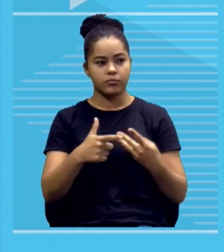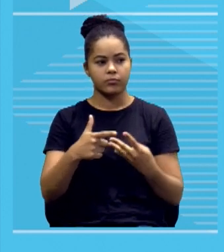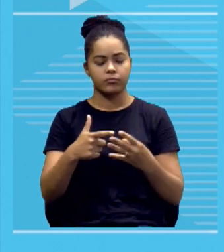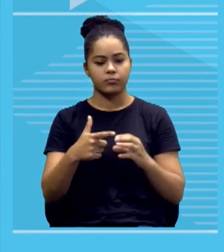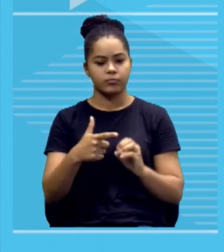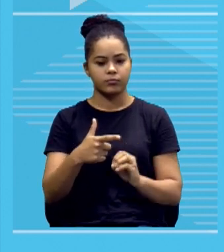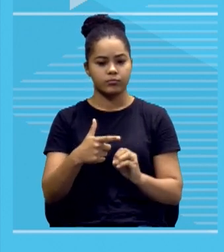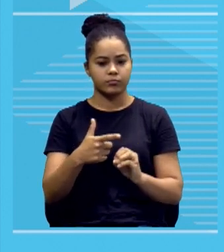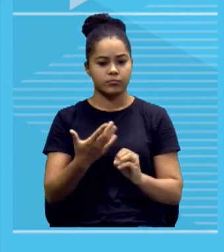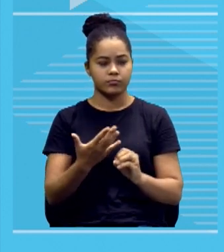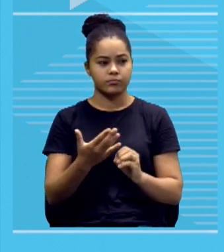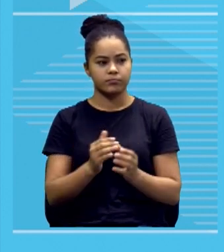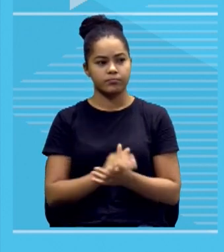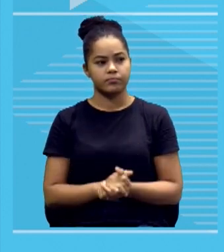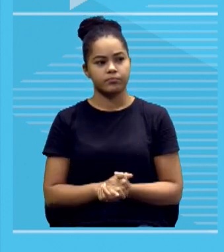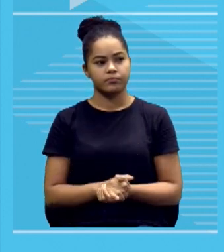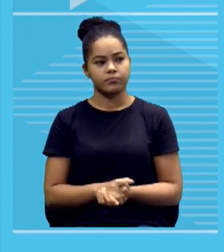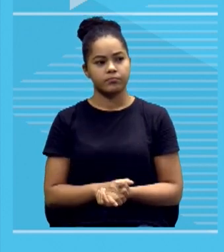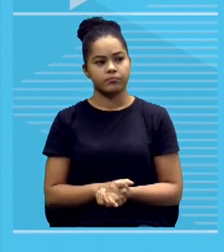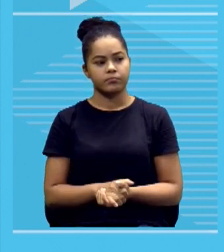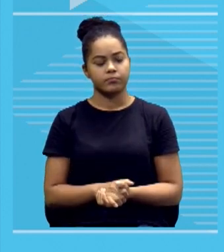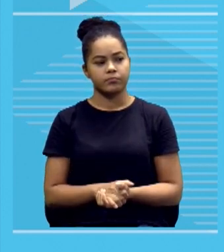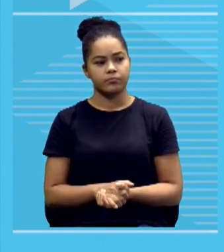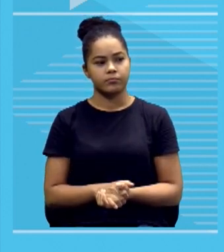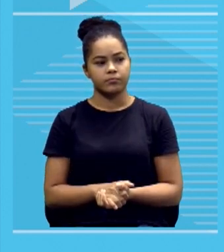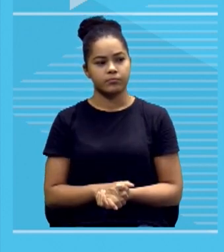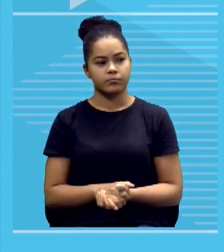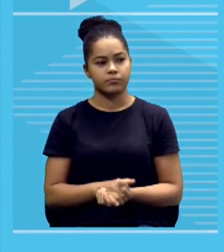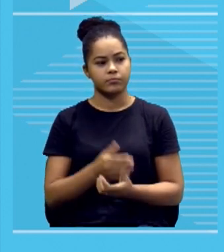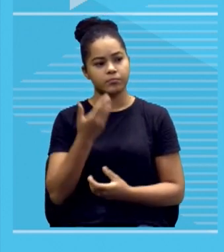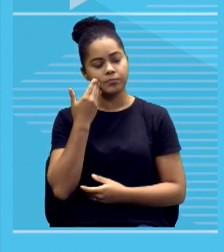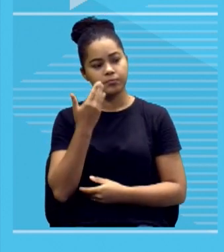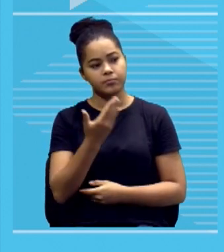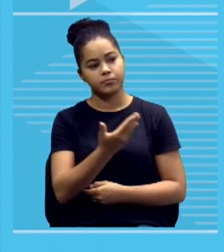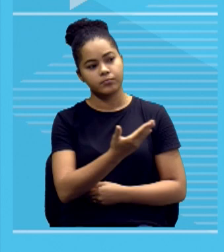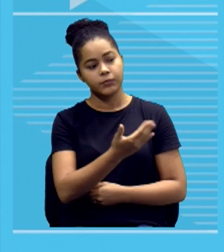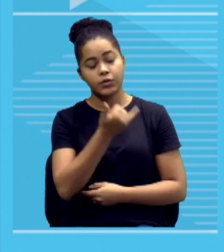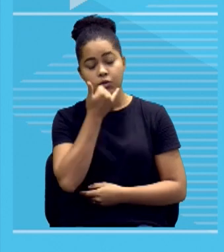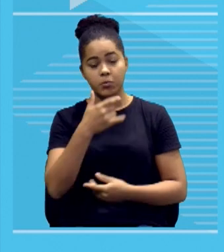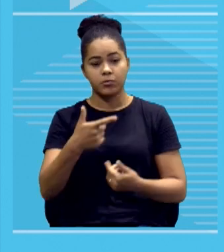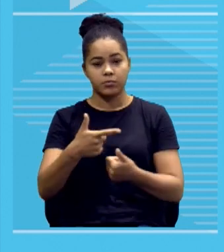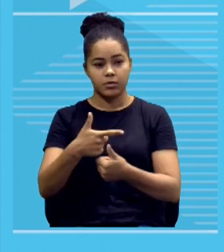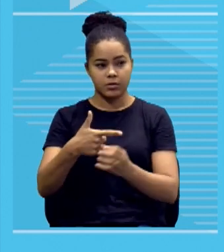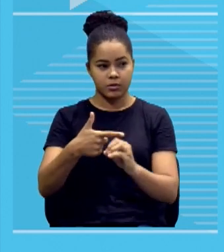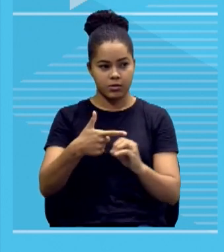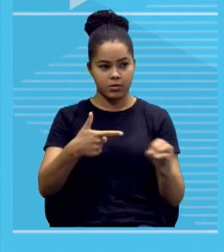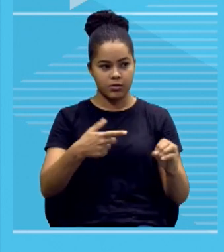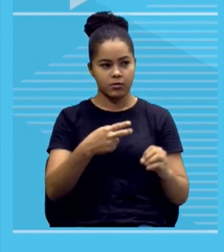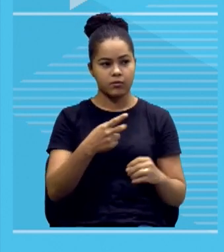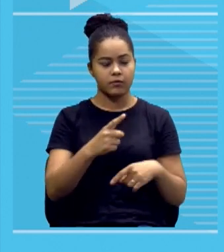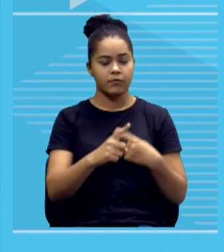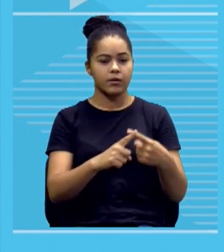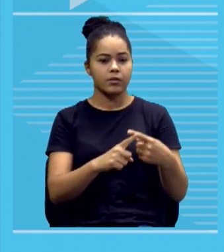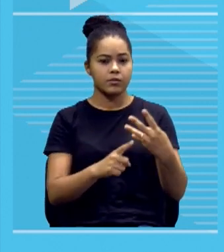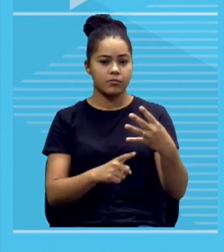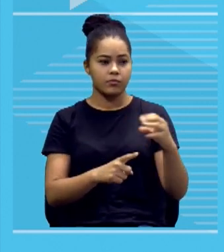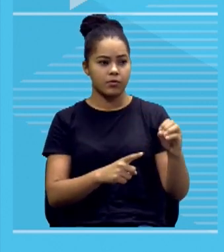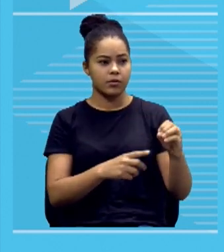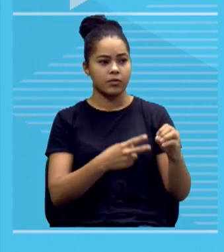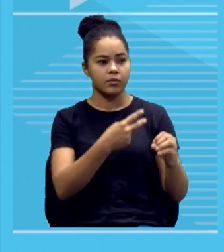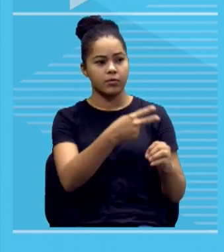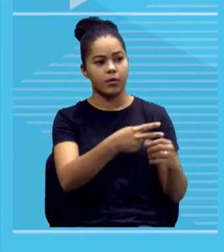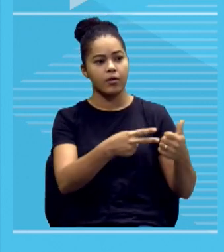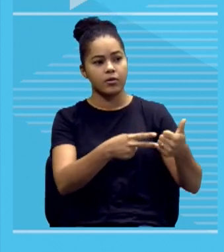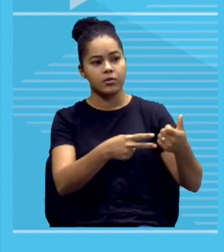um valor de quanto? De 16. Se o valor de U der 16, a letra E também está